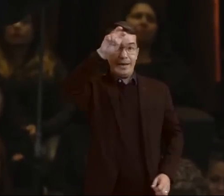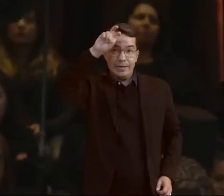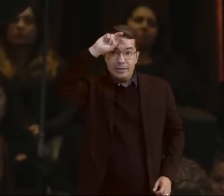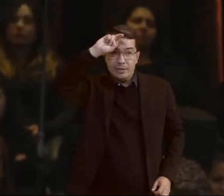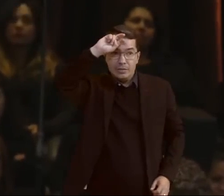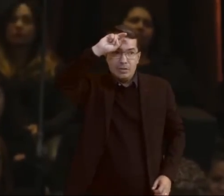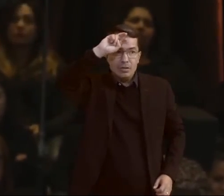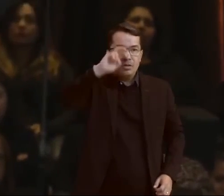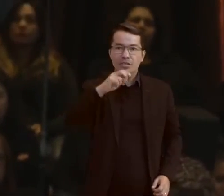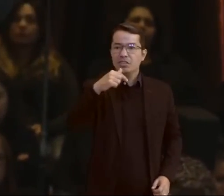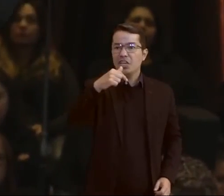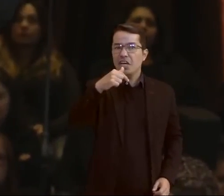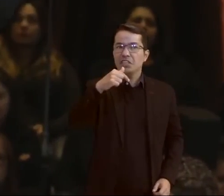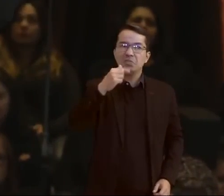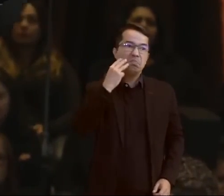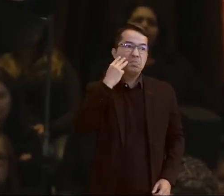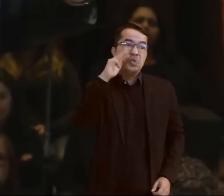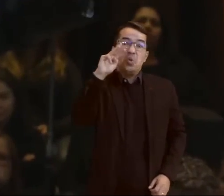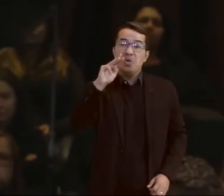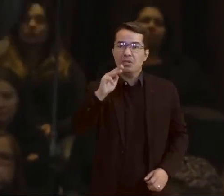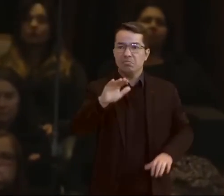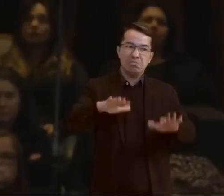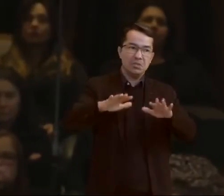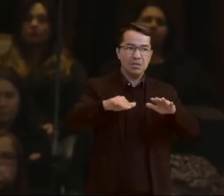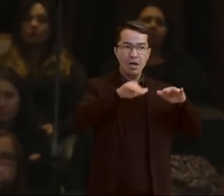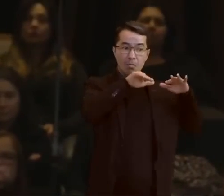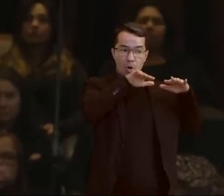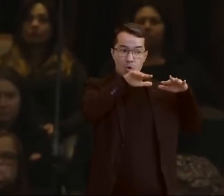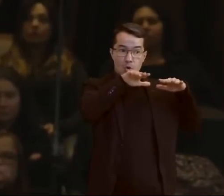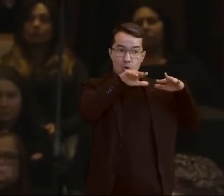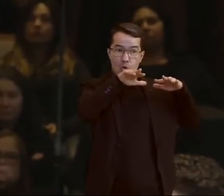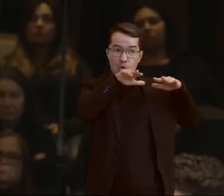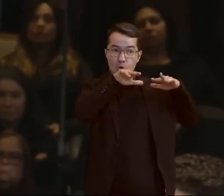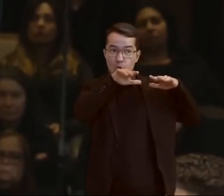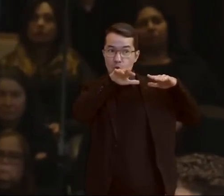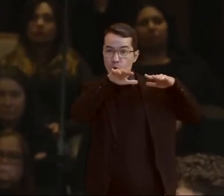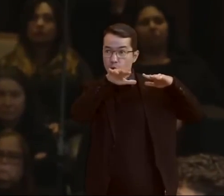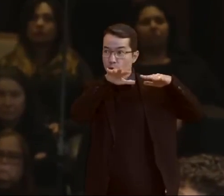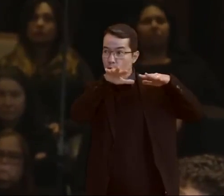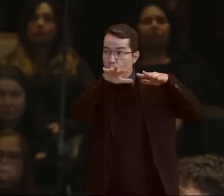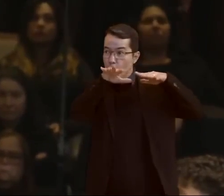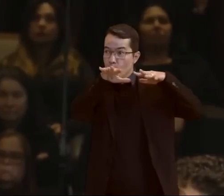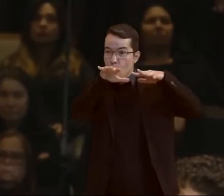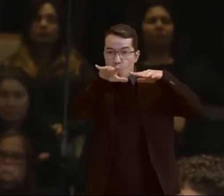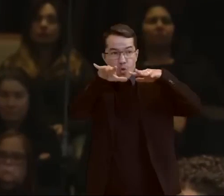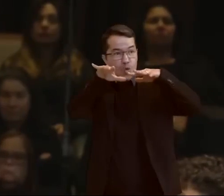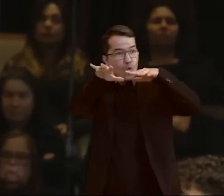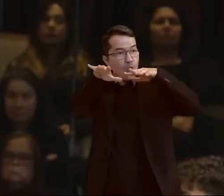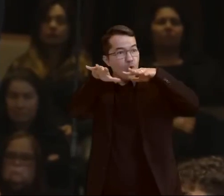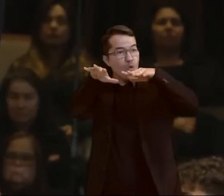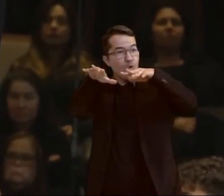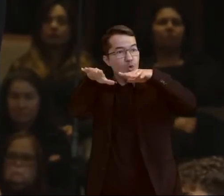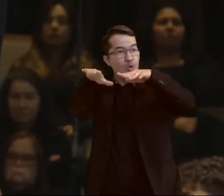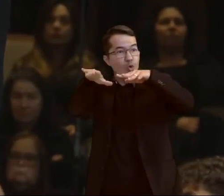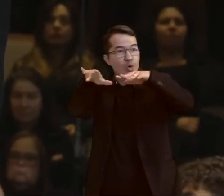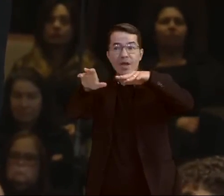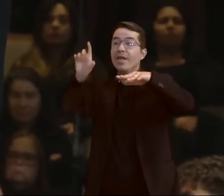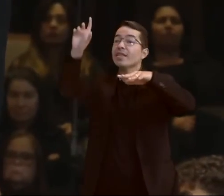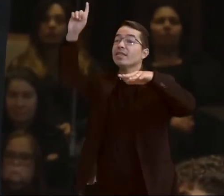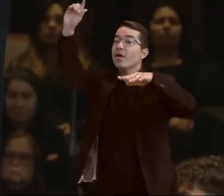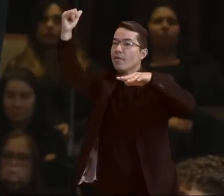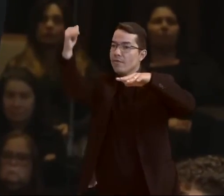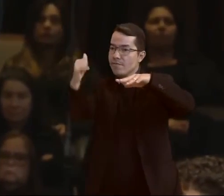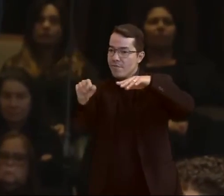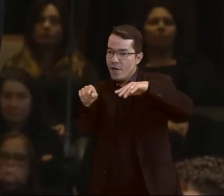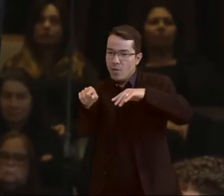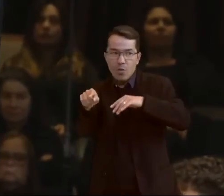colocá-lo no caminho da rota da terra prometida. Eles chegam rapidamente à terra prometida, e aí o Senhor diz para Moisés: